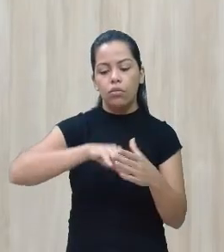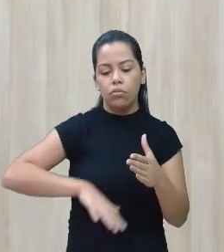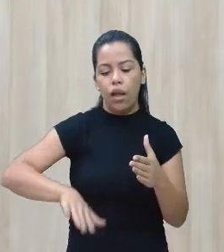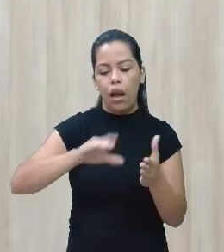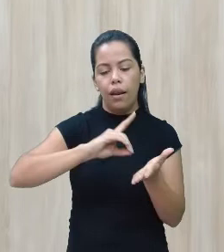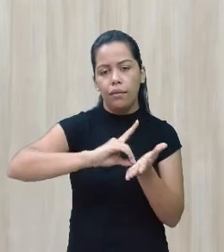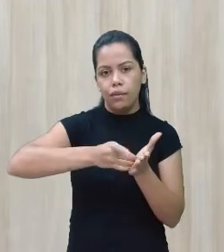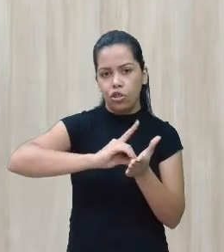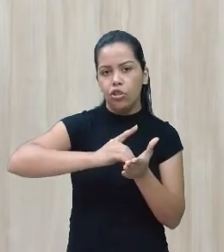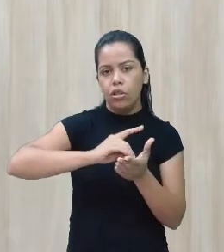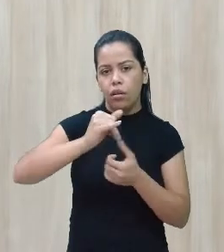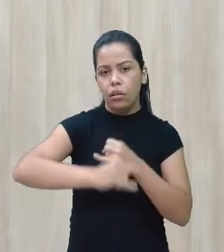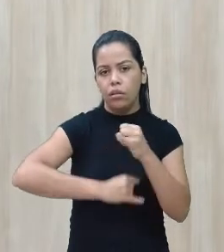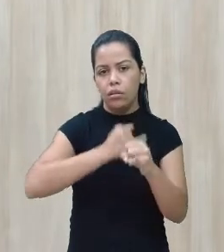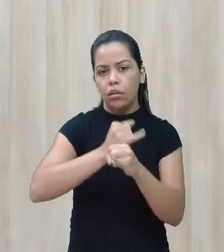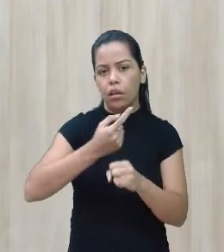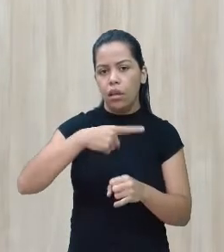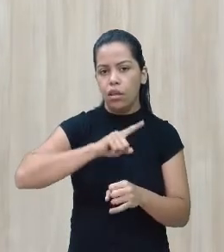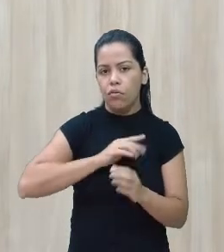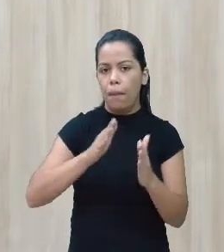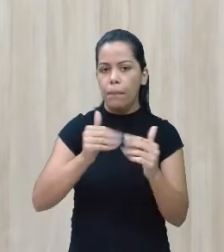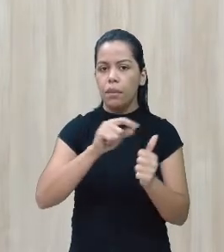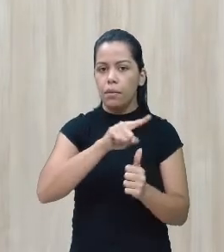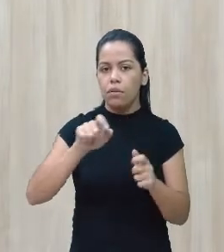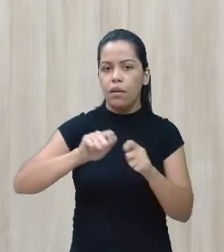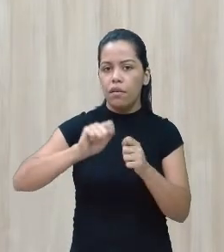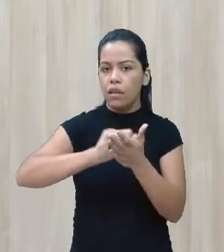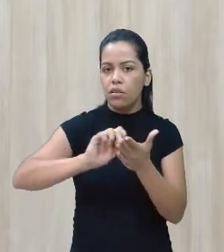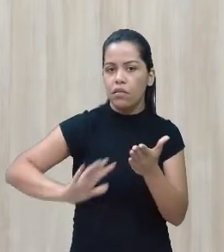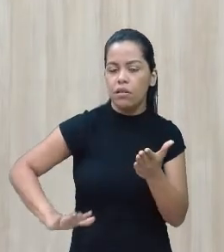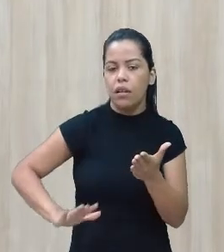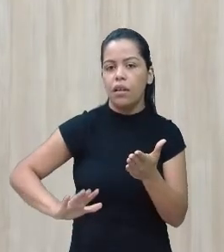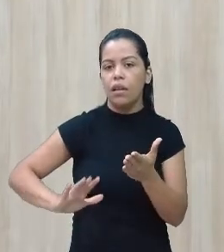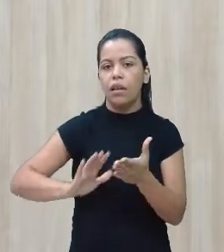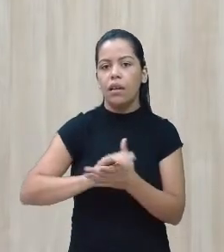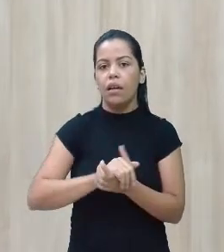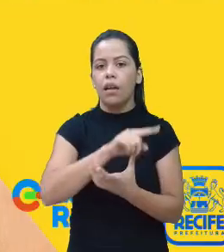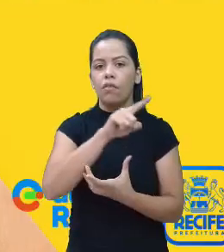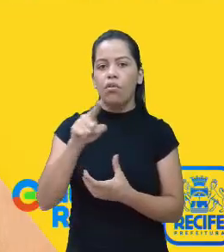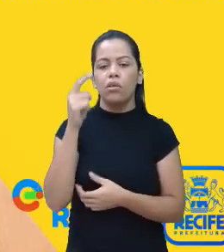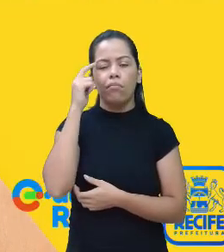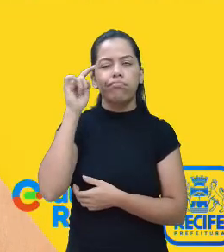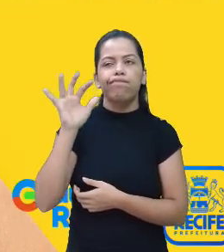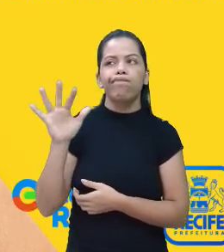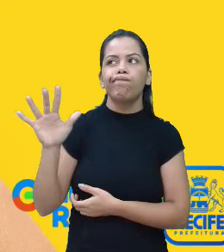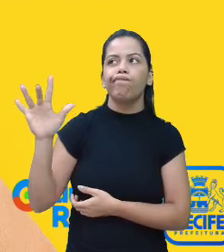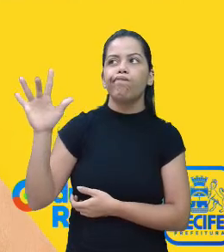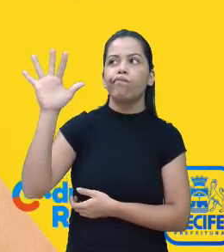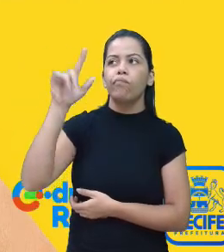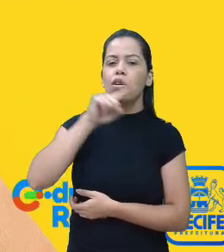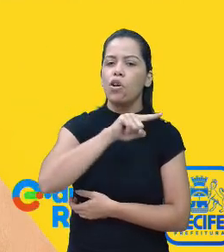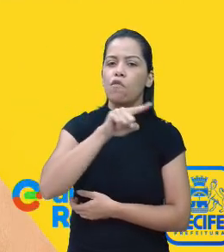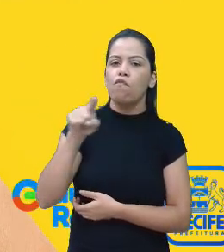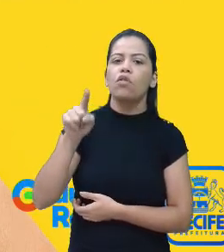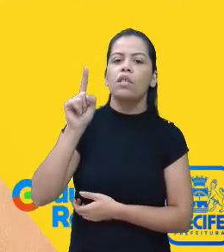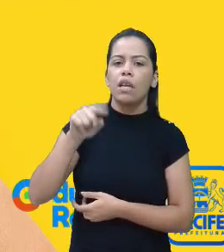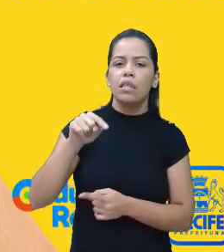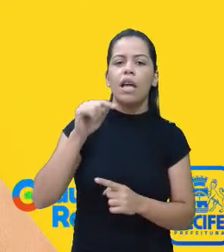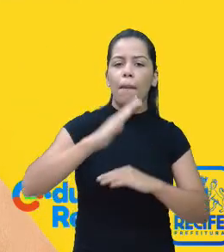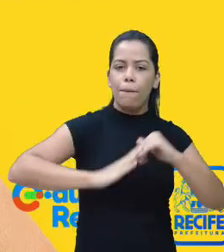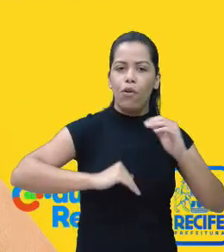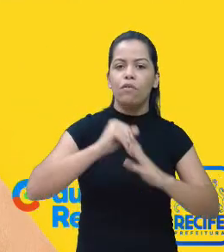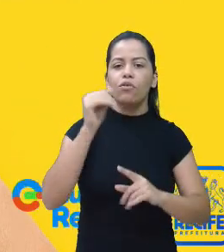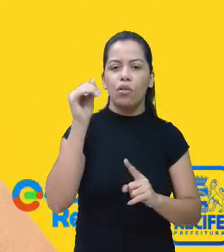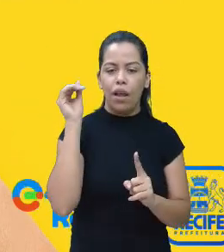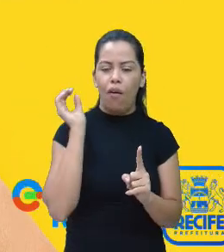vai pedir para vocês fazerem um exercício, tá certo? Eu quero que vocês imaginem que vocês são influencers por um